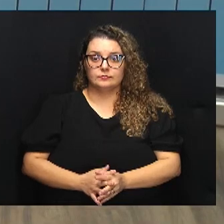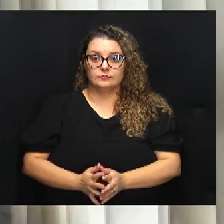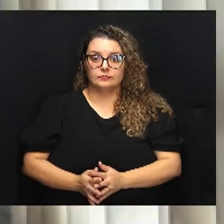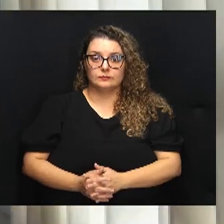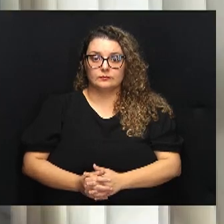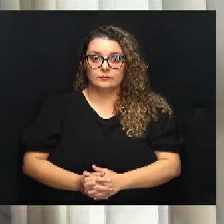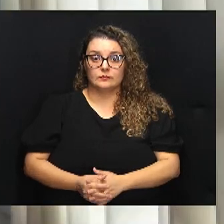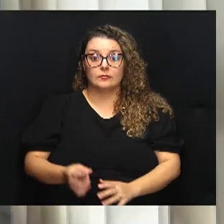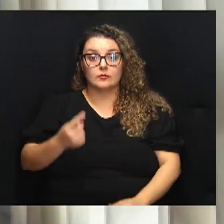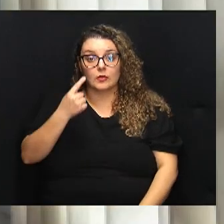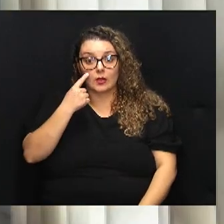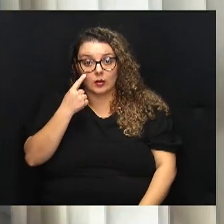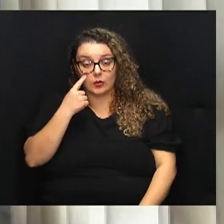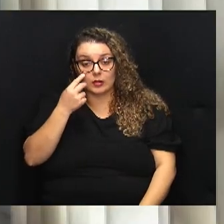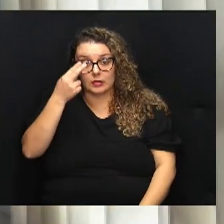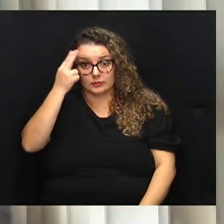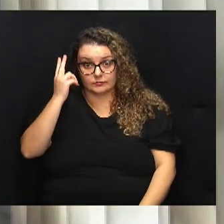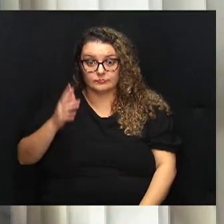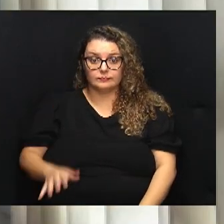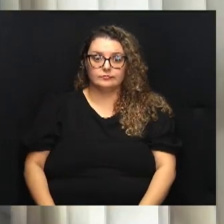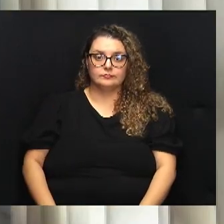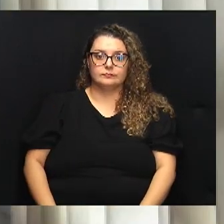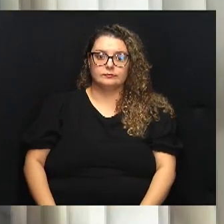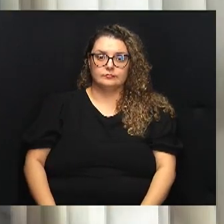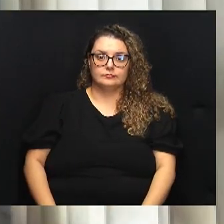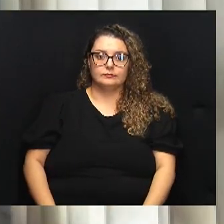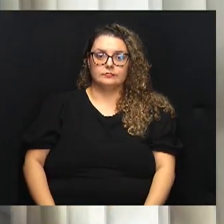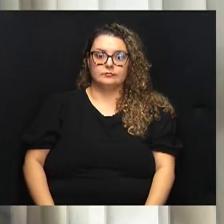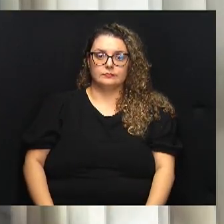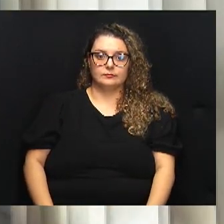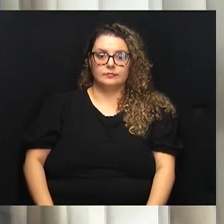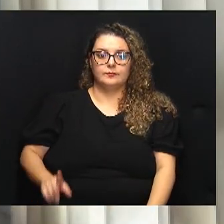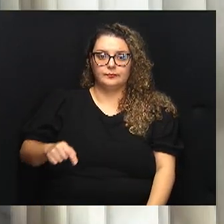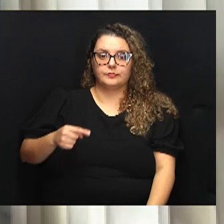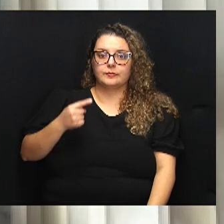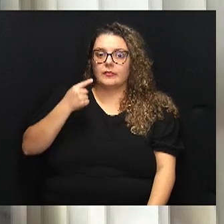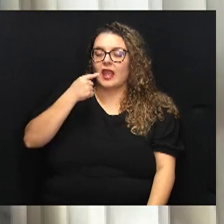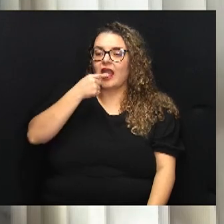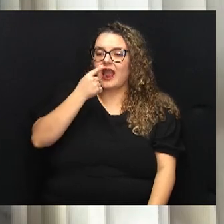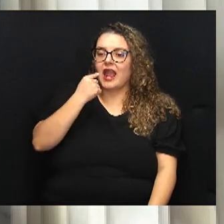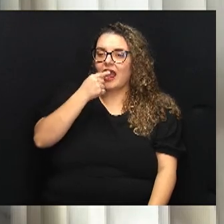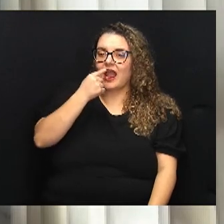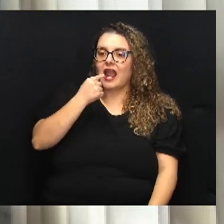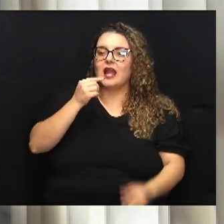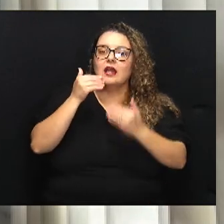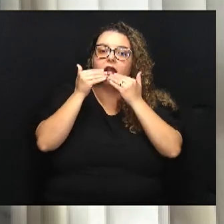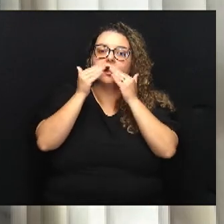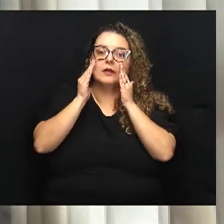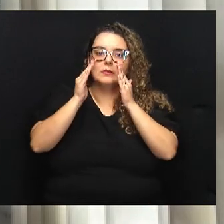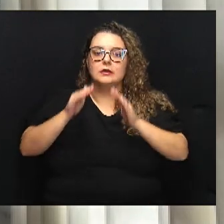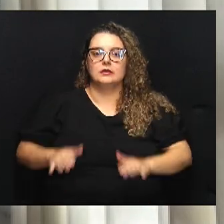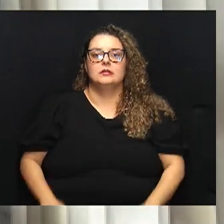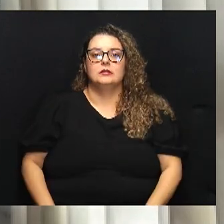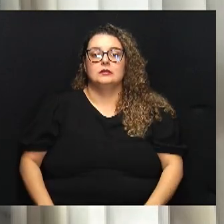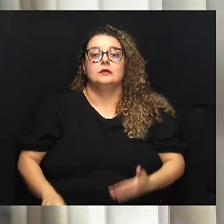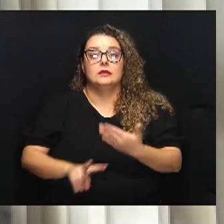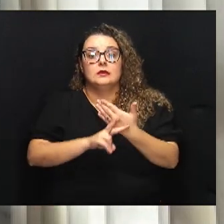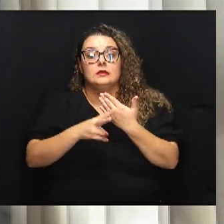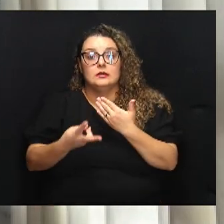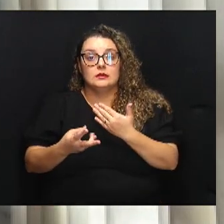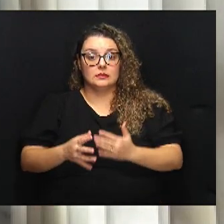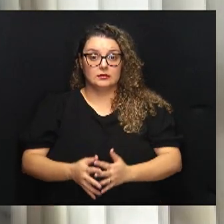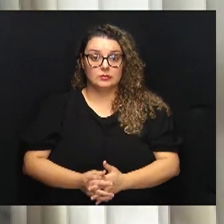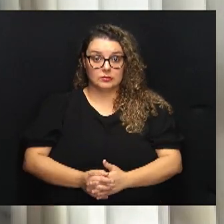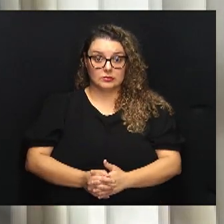Olha, Gabriel, eu nasci com feio da palatila, para quem não conhece, é o céu da boca aberto, e aí as consequências disso é